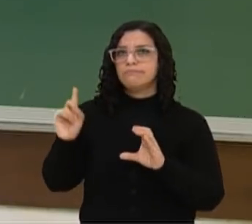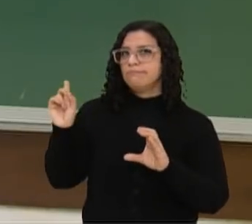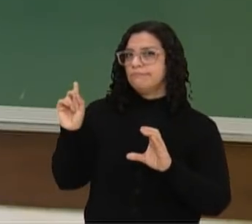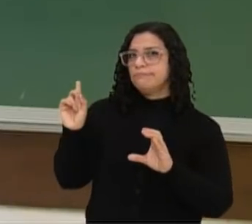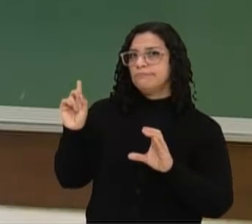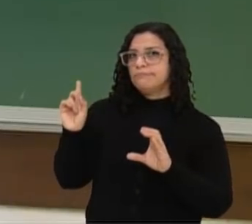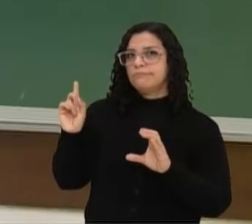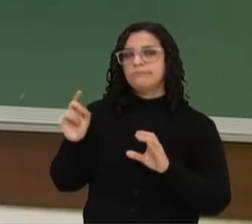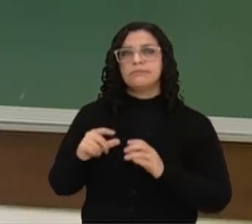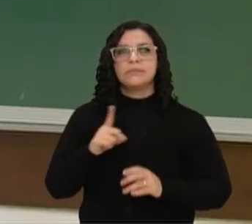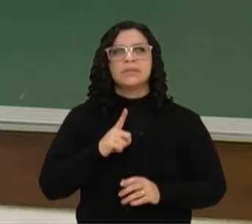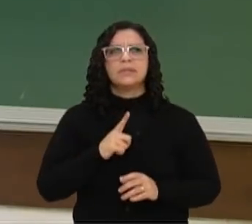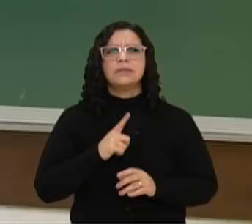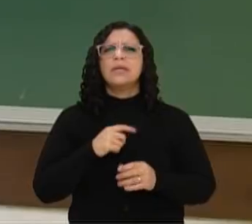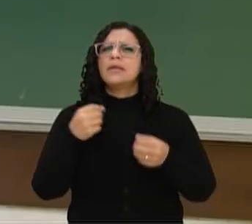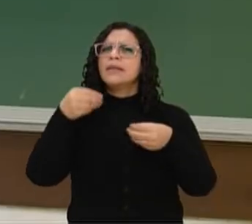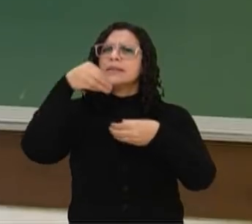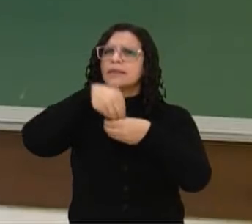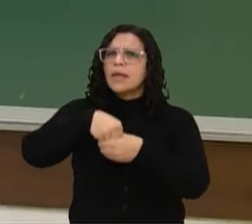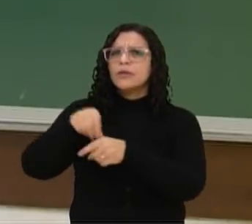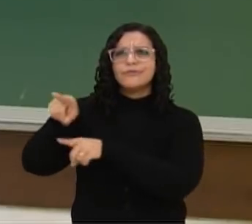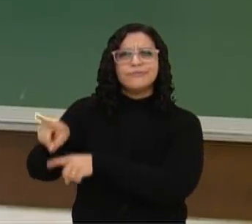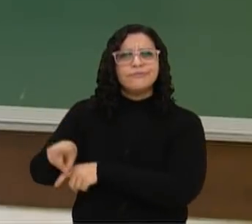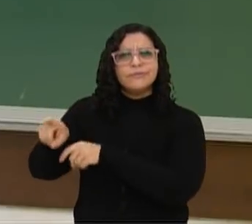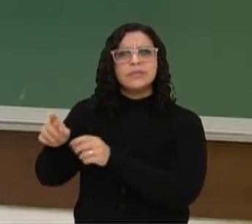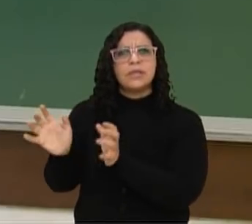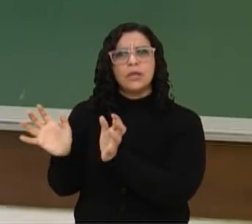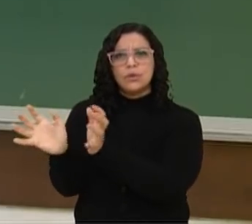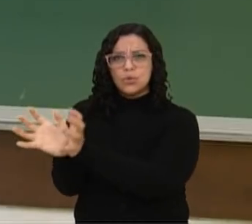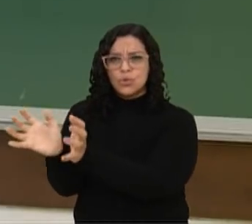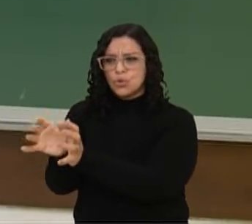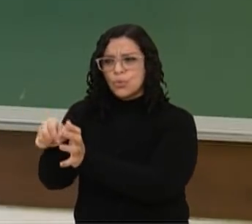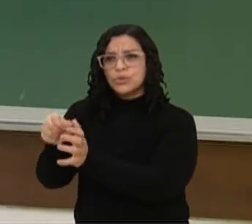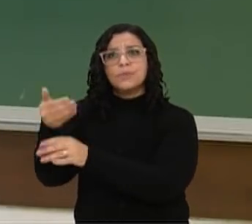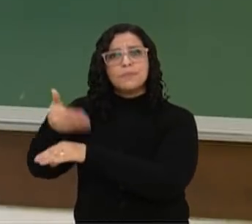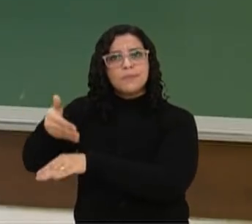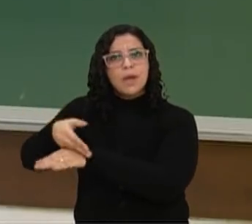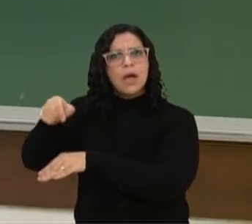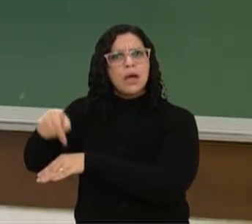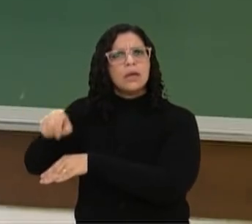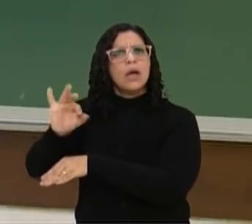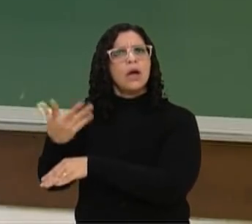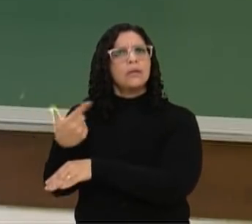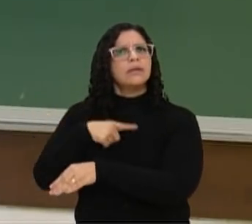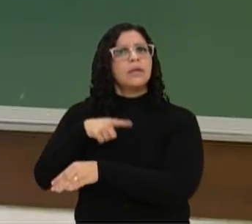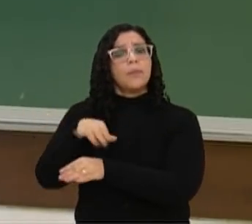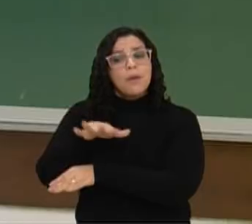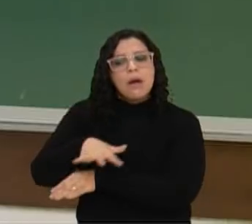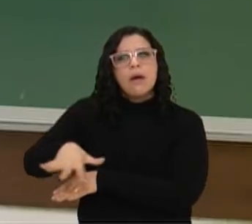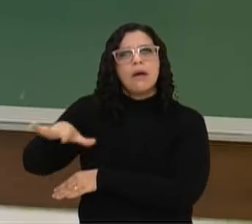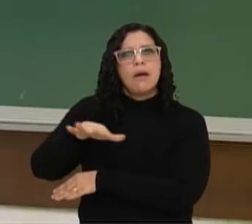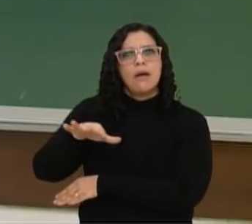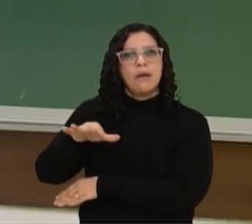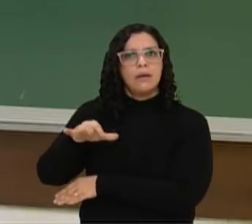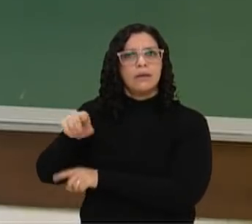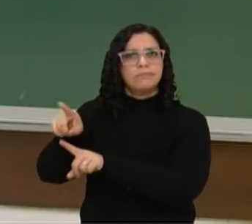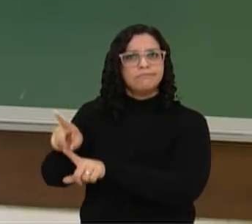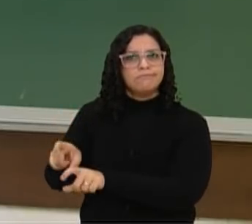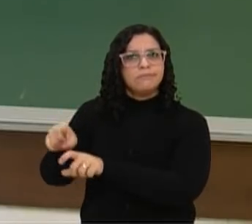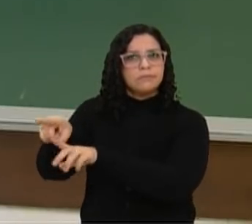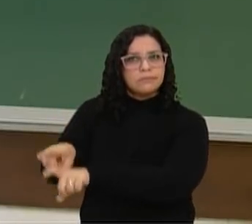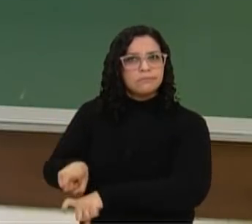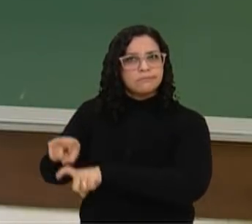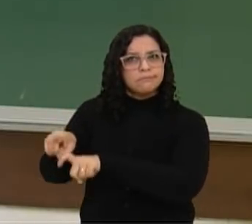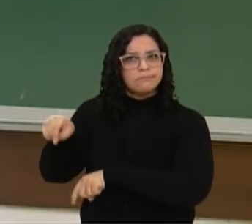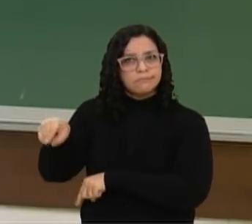do agronegócio, que faz parte desse conjunto de atividades ali, desse setor que a gente chama de